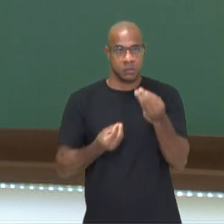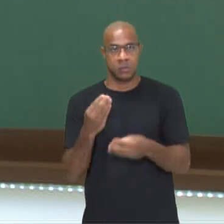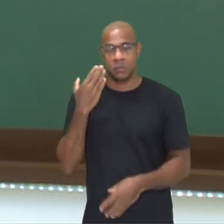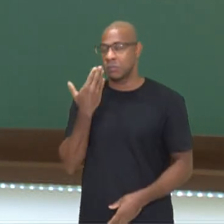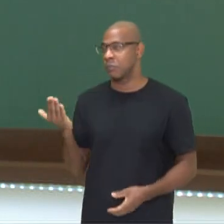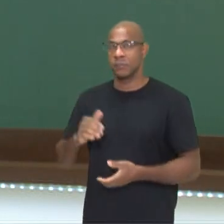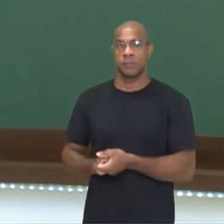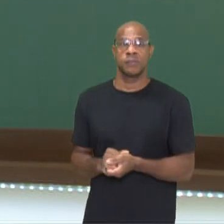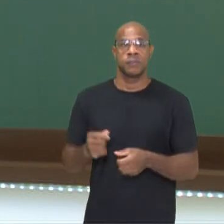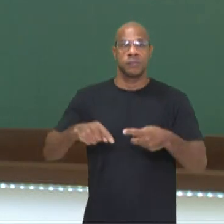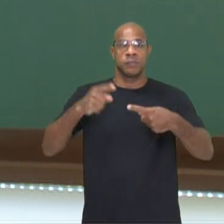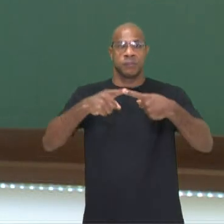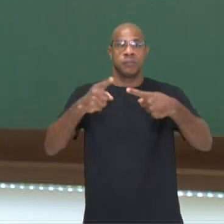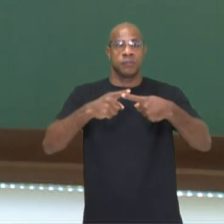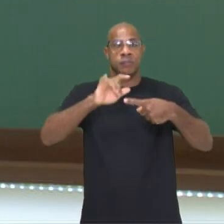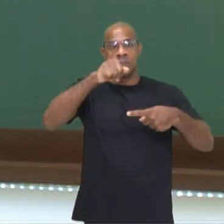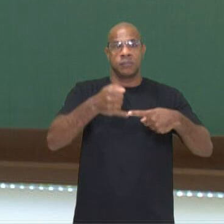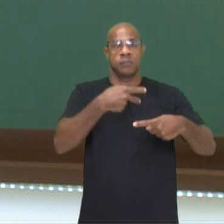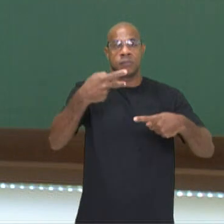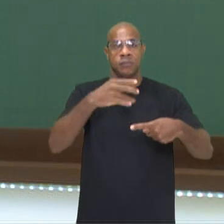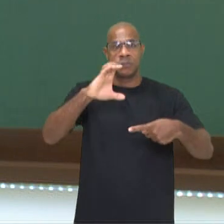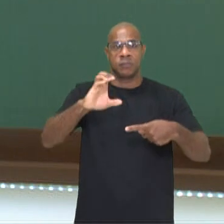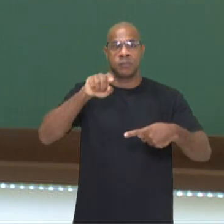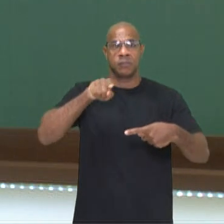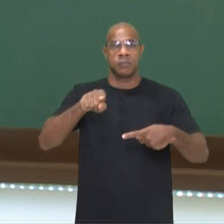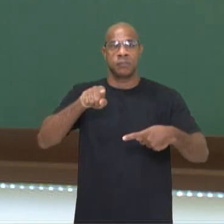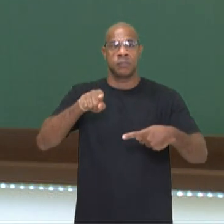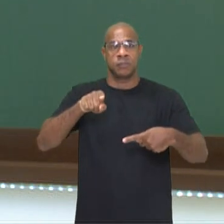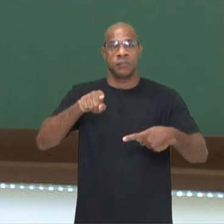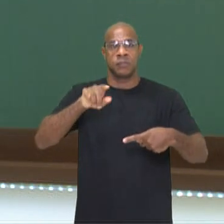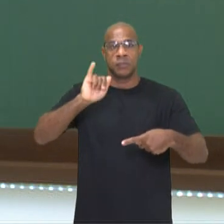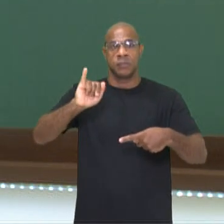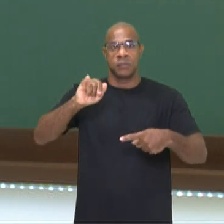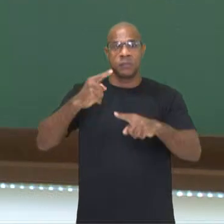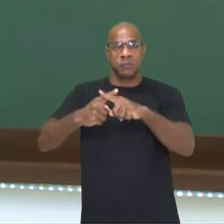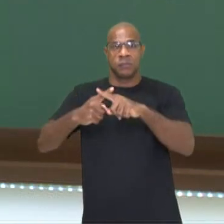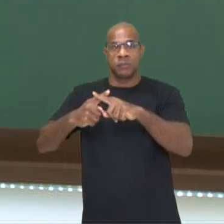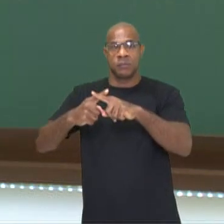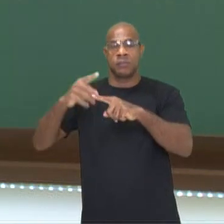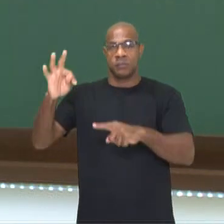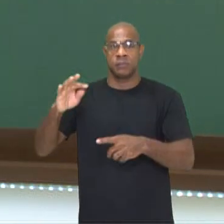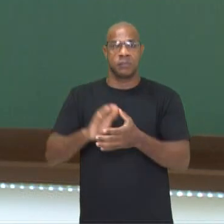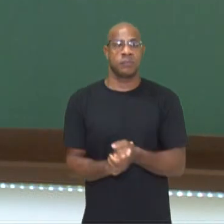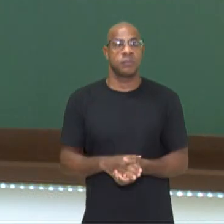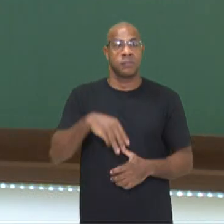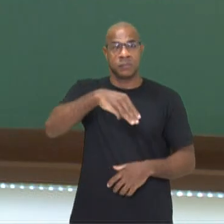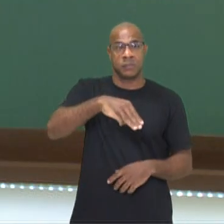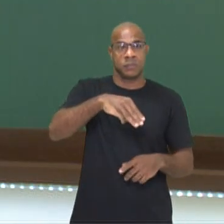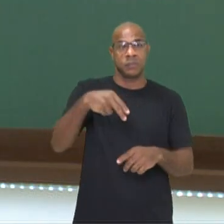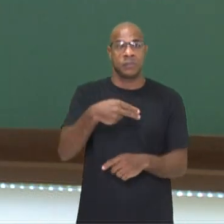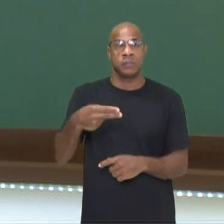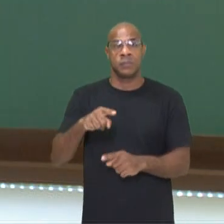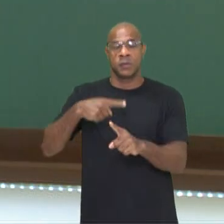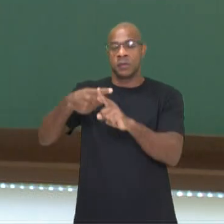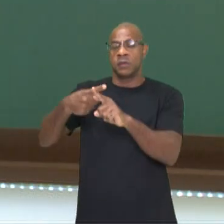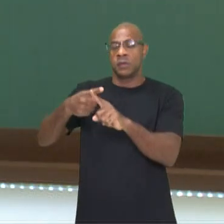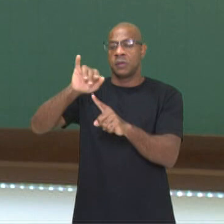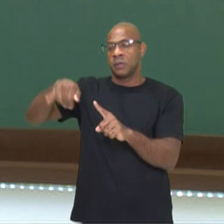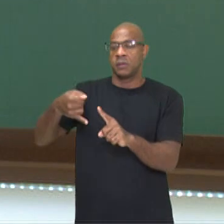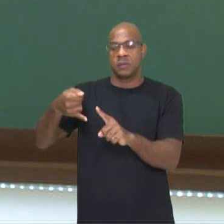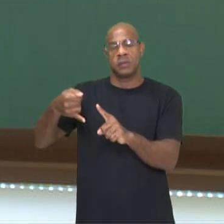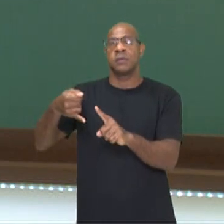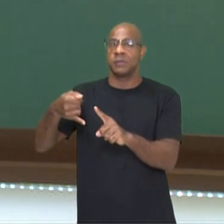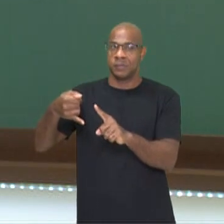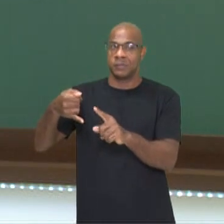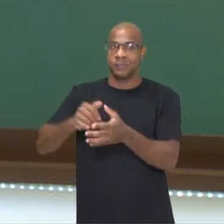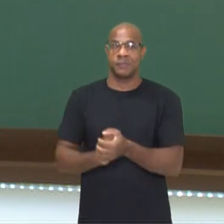que são essa daqui, J é igual a C vezes I vezes T, e M é igual a C mais J. O que será que